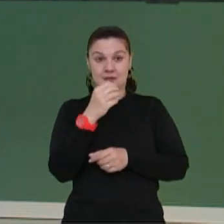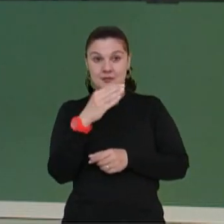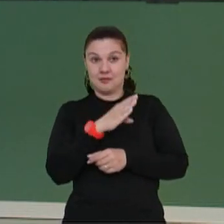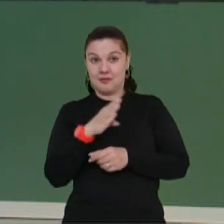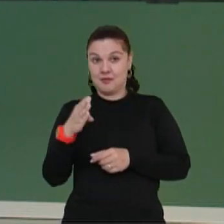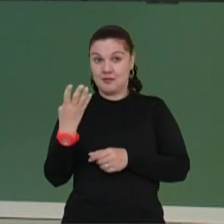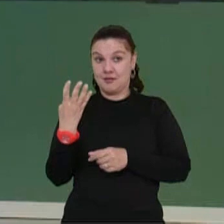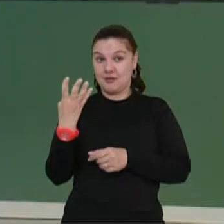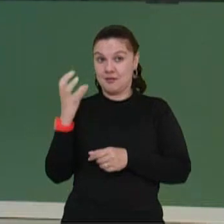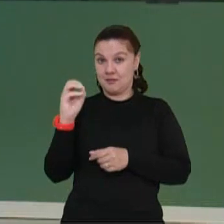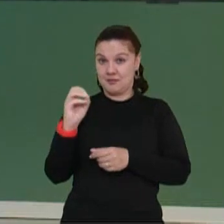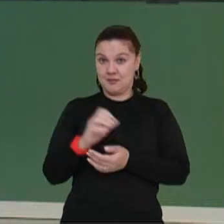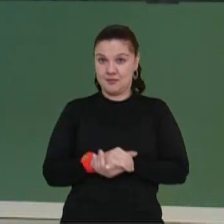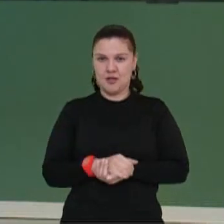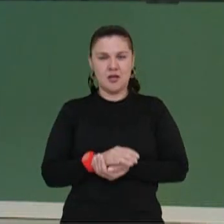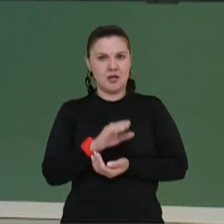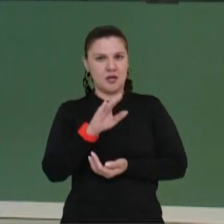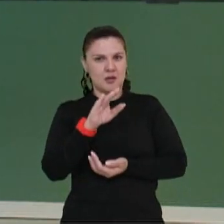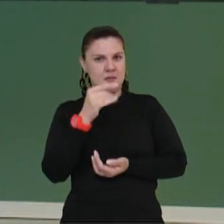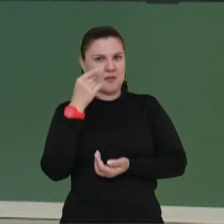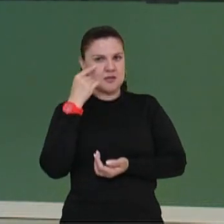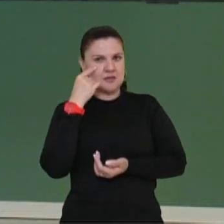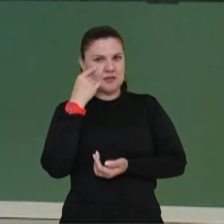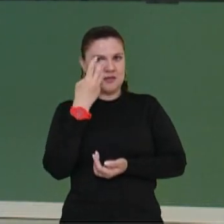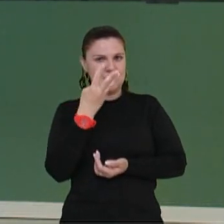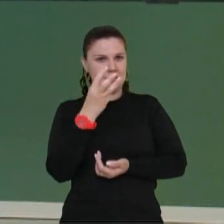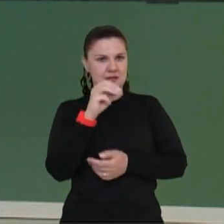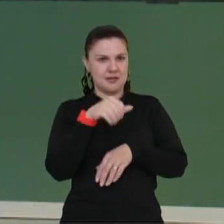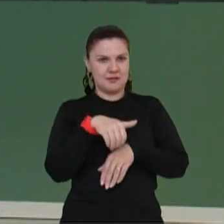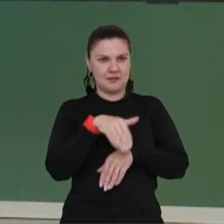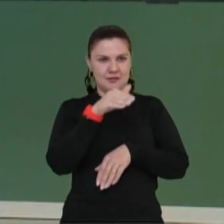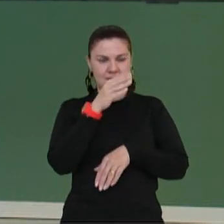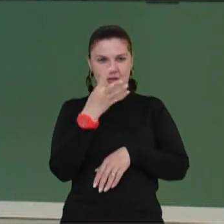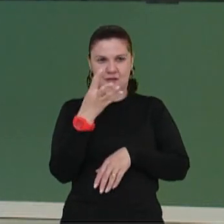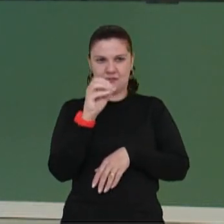40. Só que se eu pensar de 30 e 40,